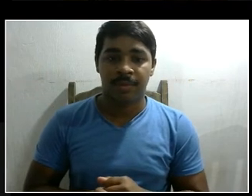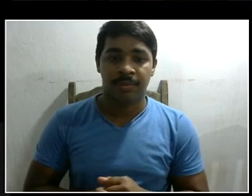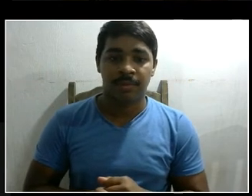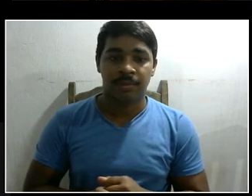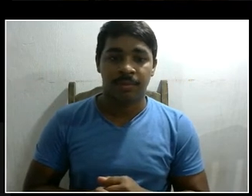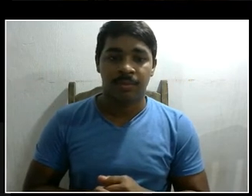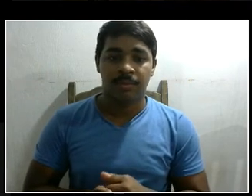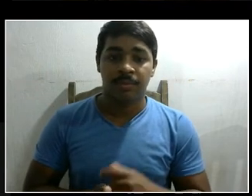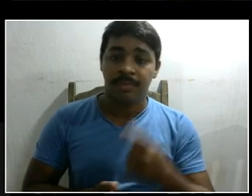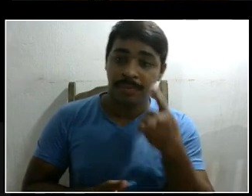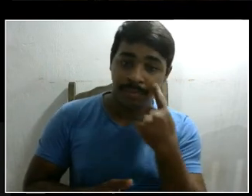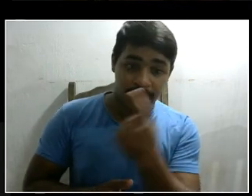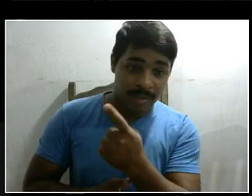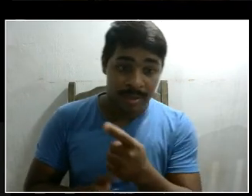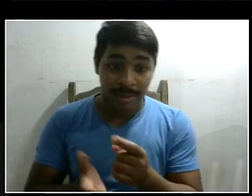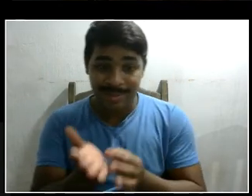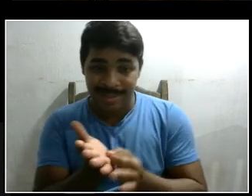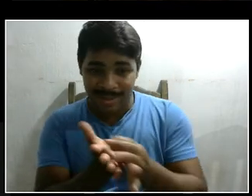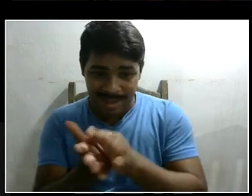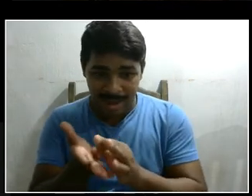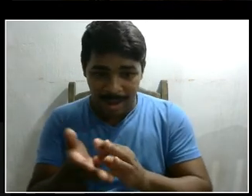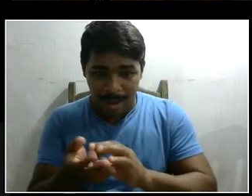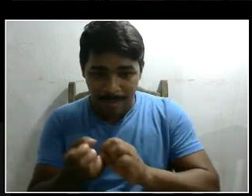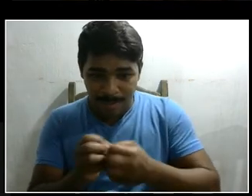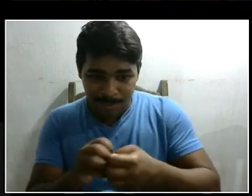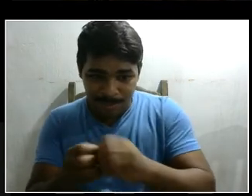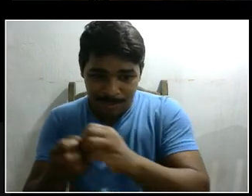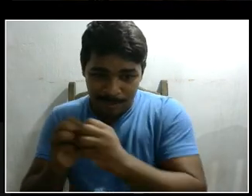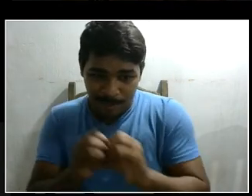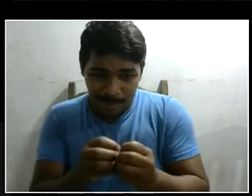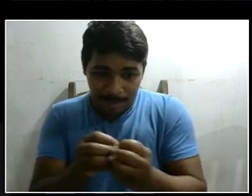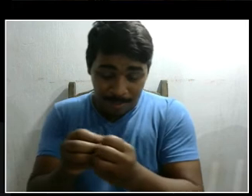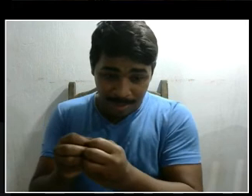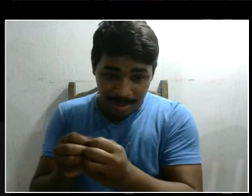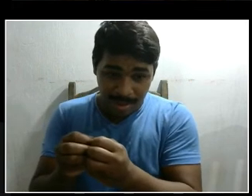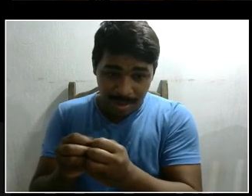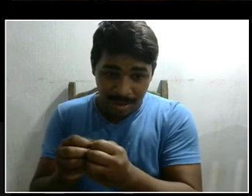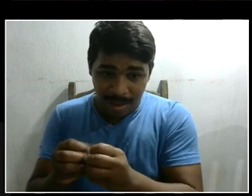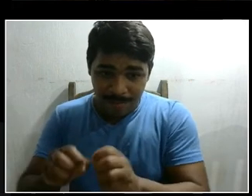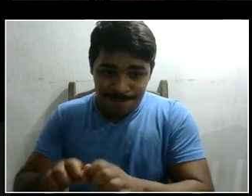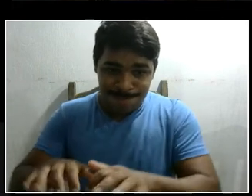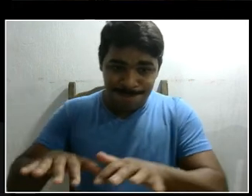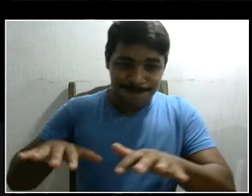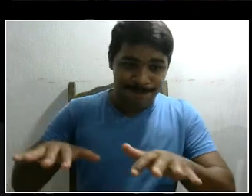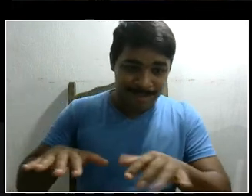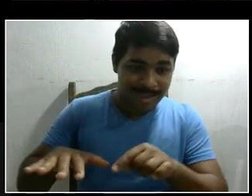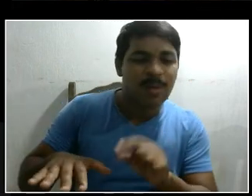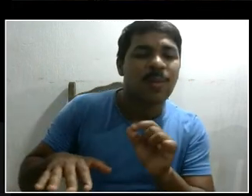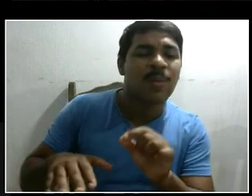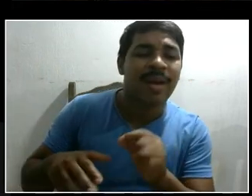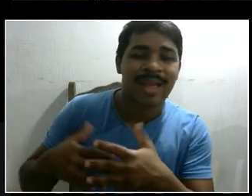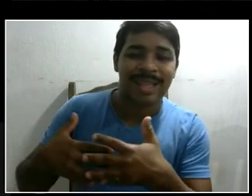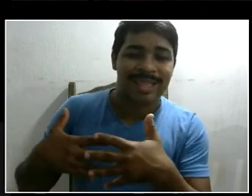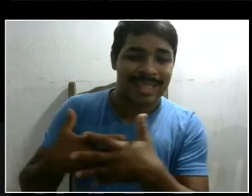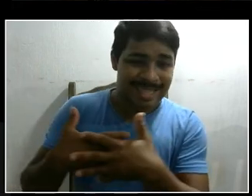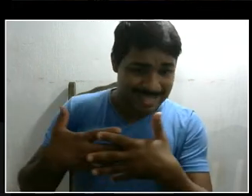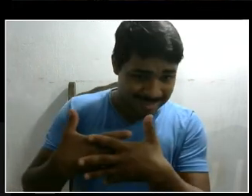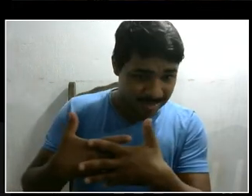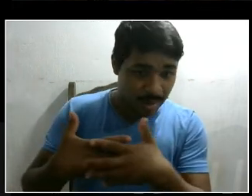de células, ela vai formar o quê? Ela vai formar os tecidos, que é o assunto dessa aula de hoje, certo? Um grupo